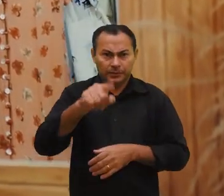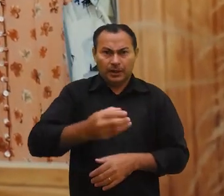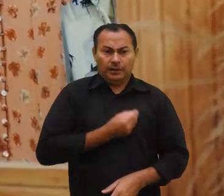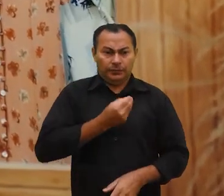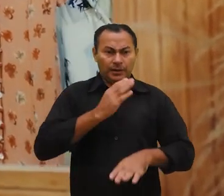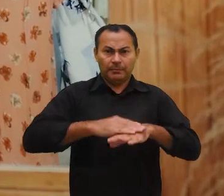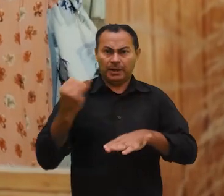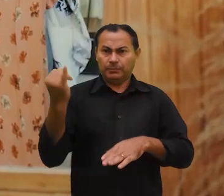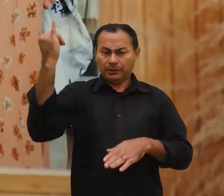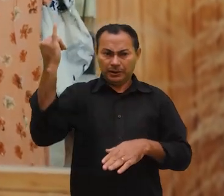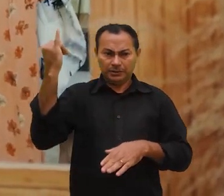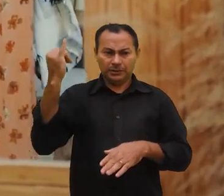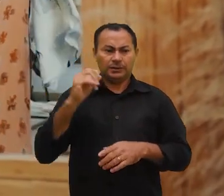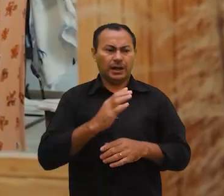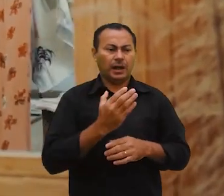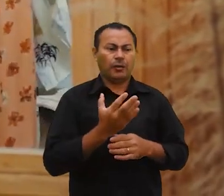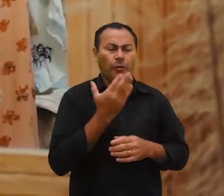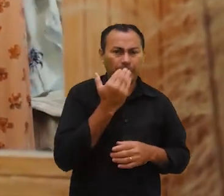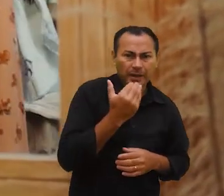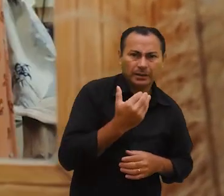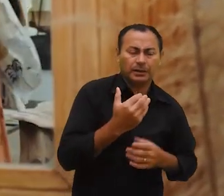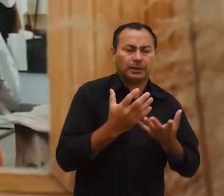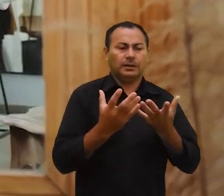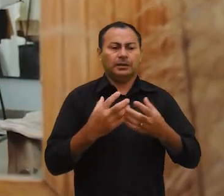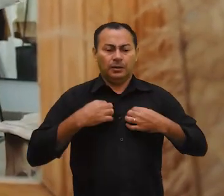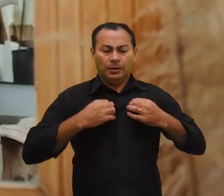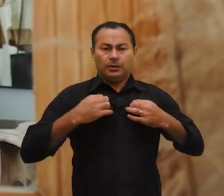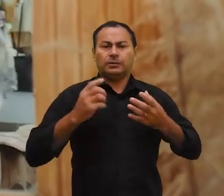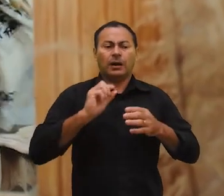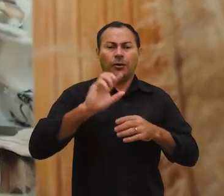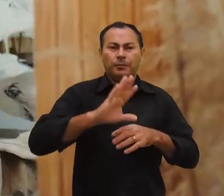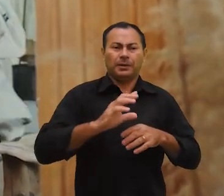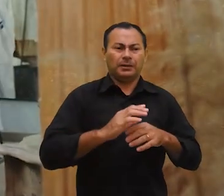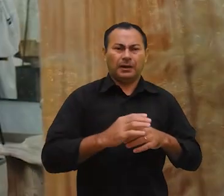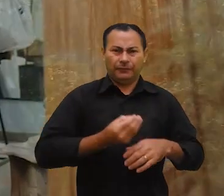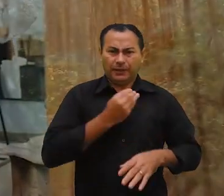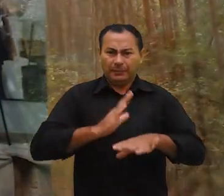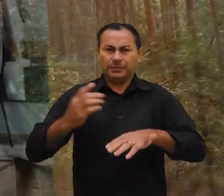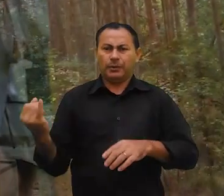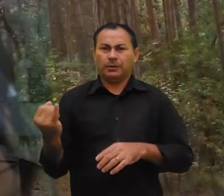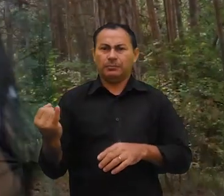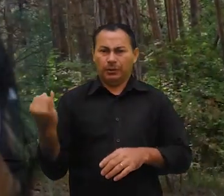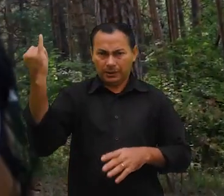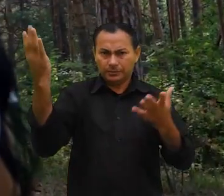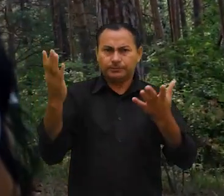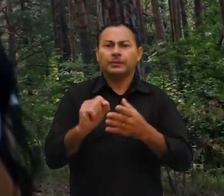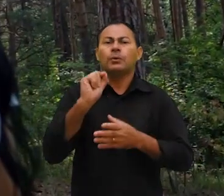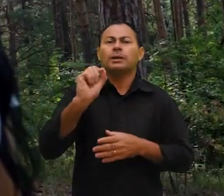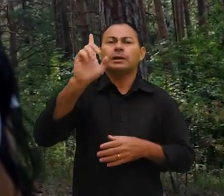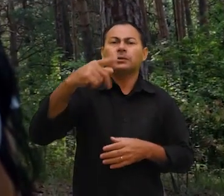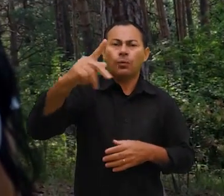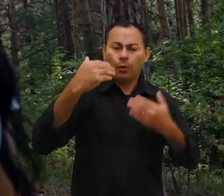Não é a vida mais importante que a comida e o corpo mais importante que a roupa? Pense nisso. O que é o seu corpo?